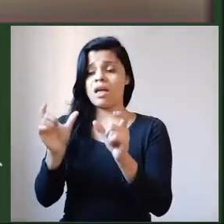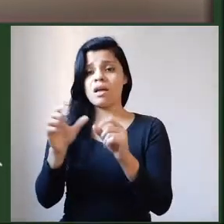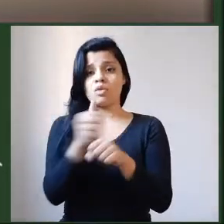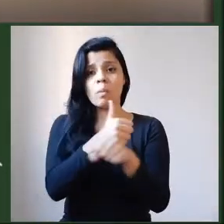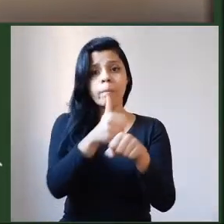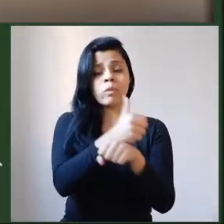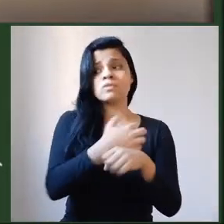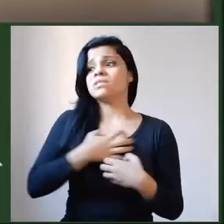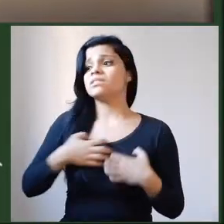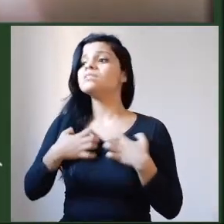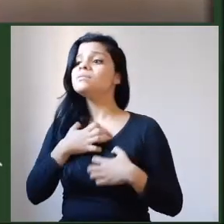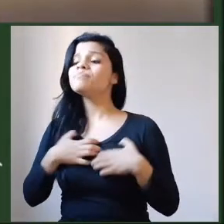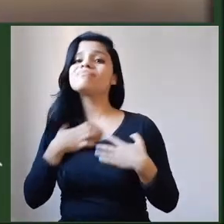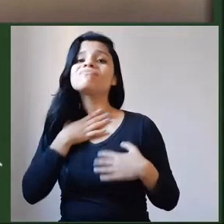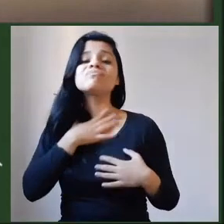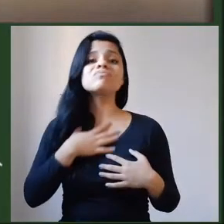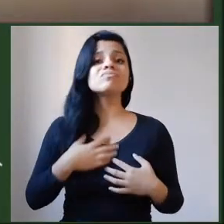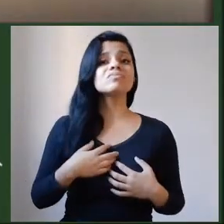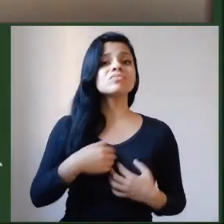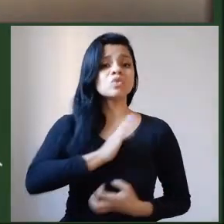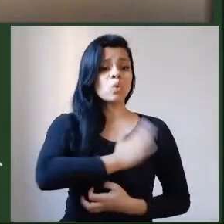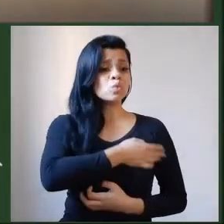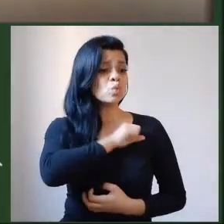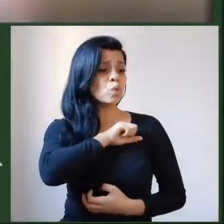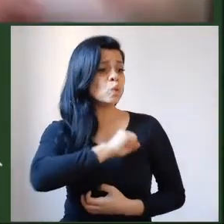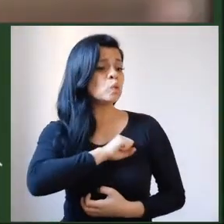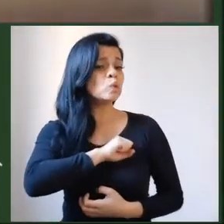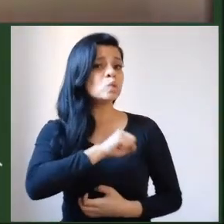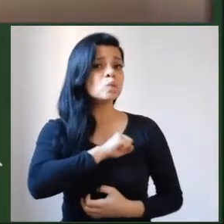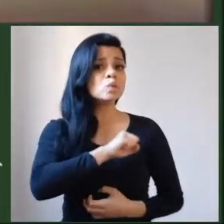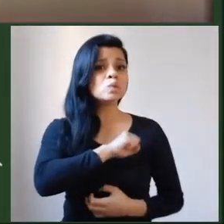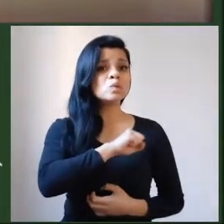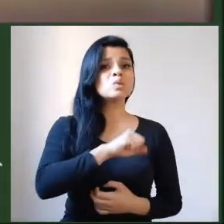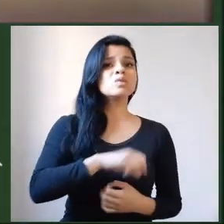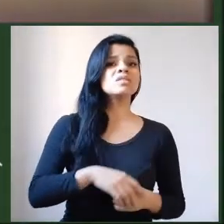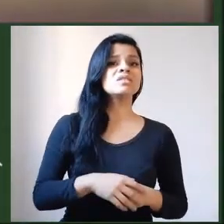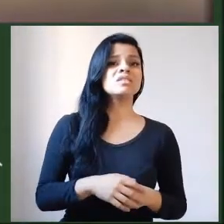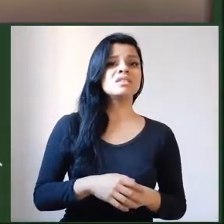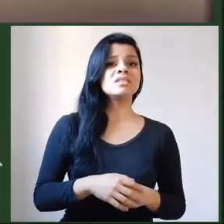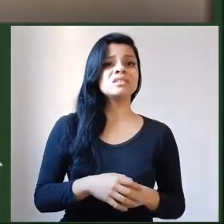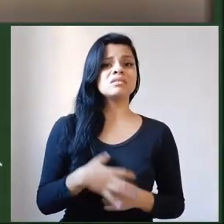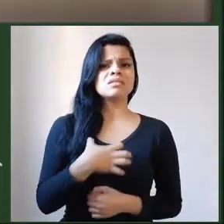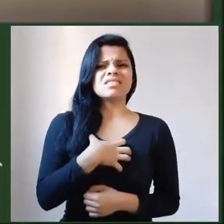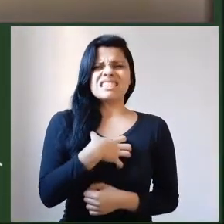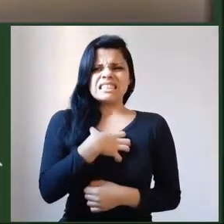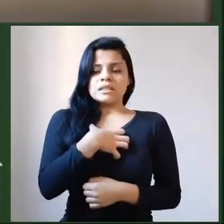sintomas opressivos, sabe? Ansiedade, desconforto, falta de ar.